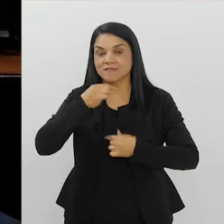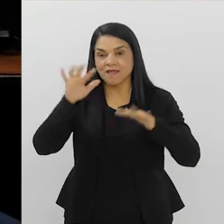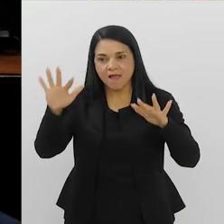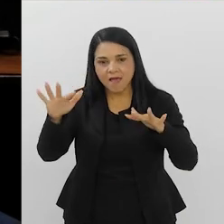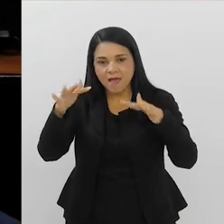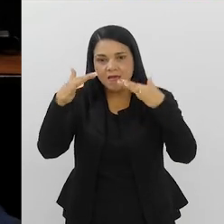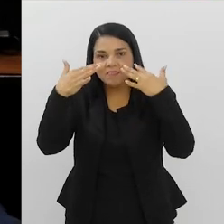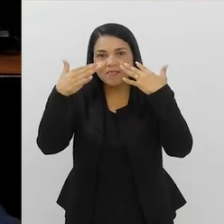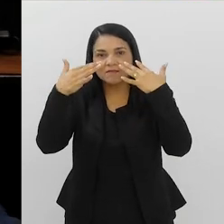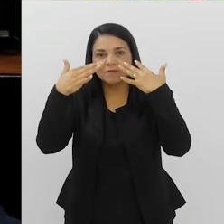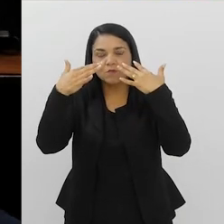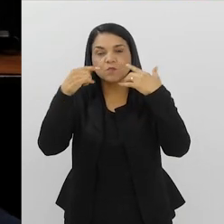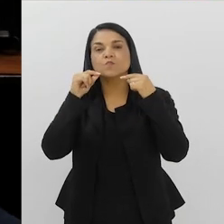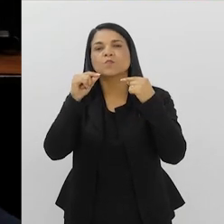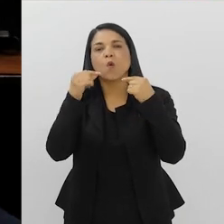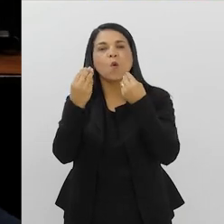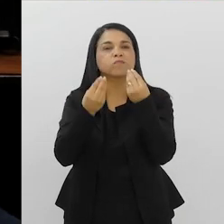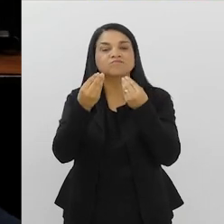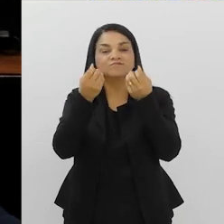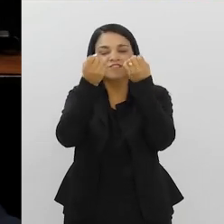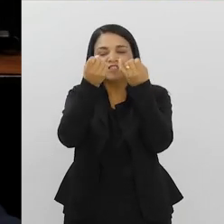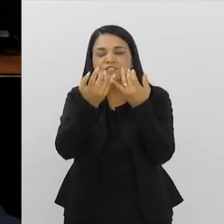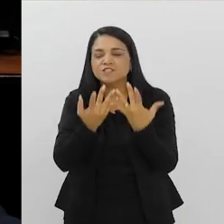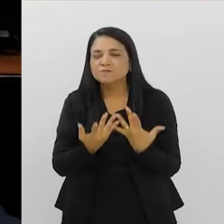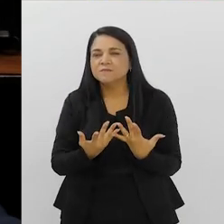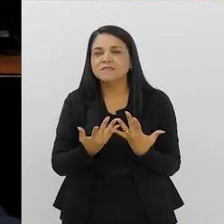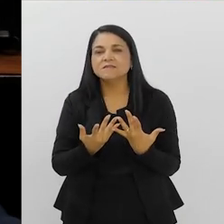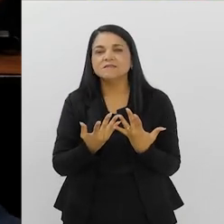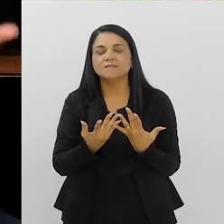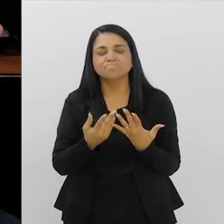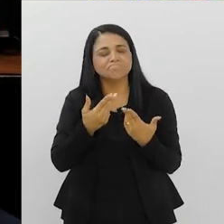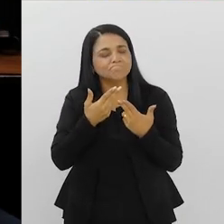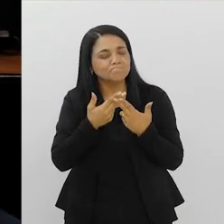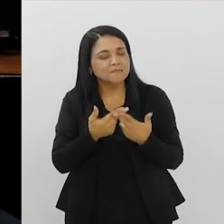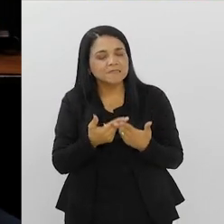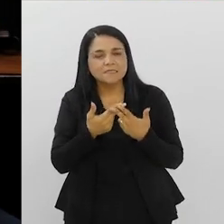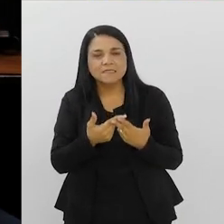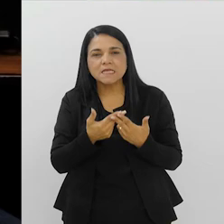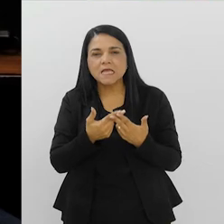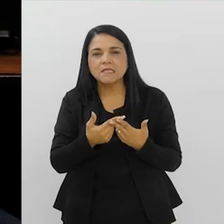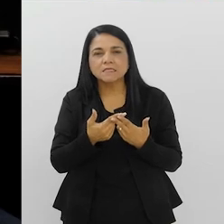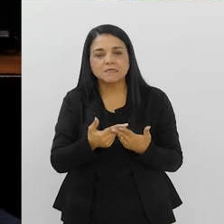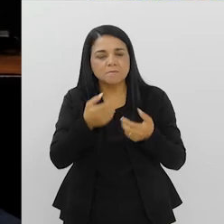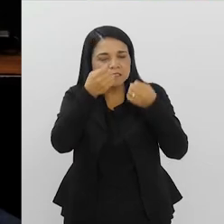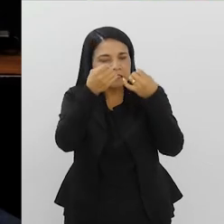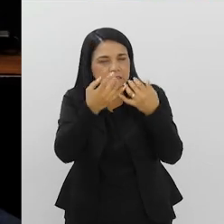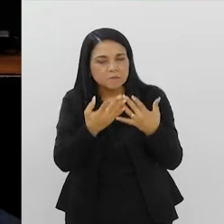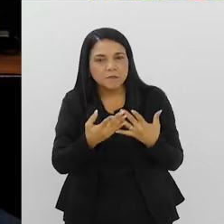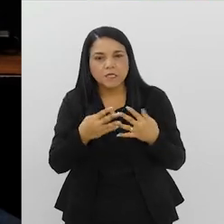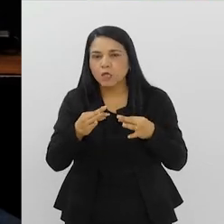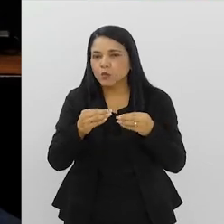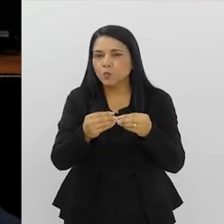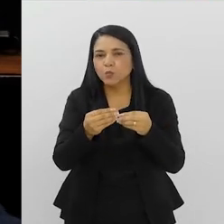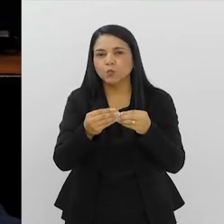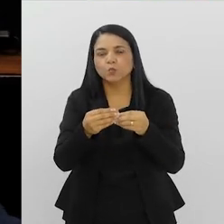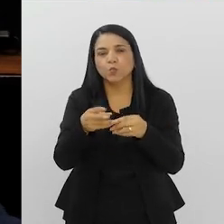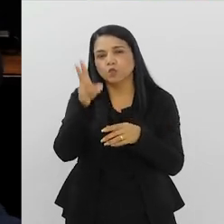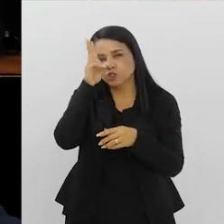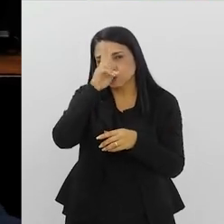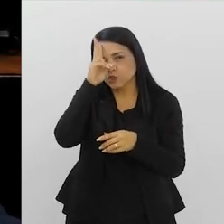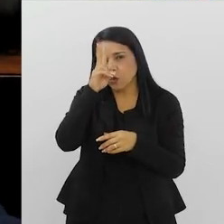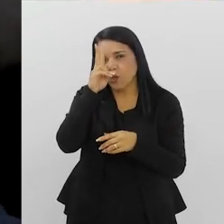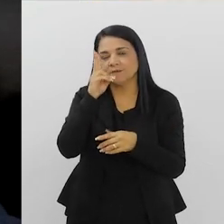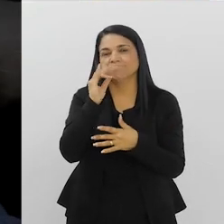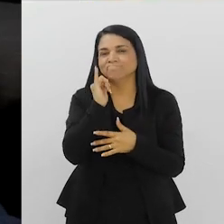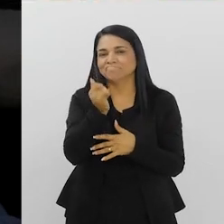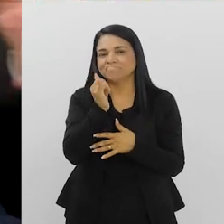eh evangelizar né para sair para um outro país muito muitas vezes né até os brasileiros nossos estão